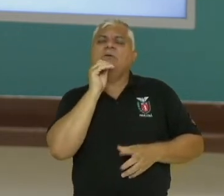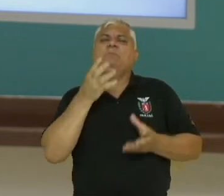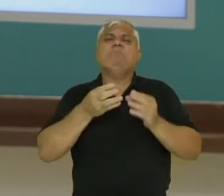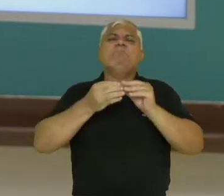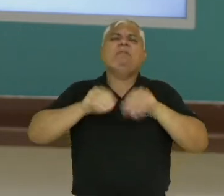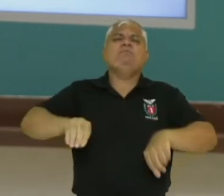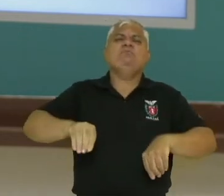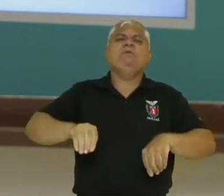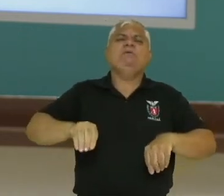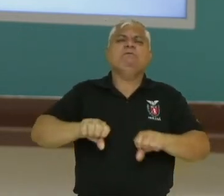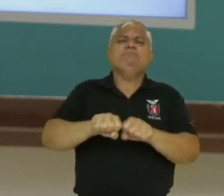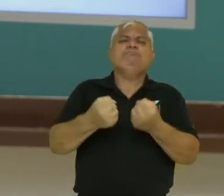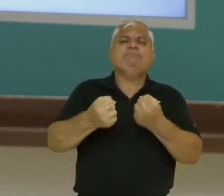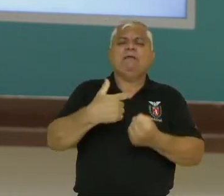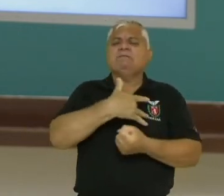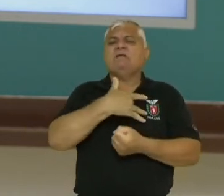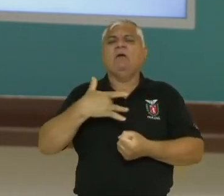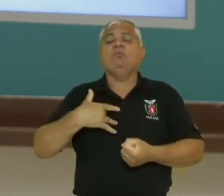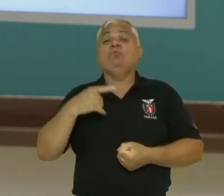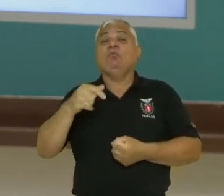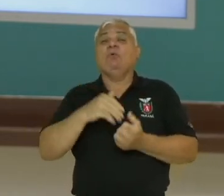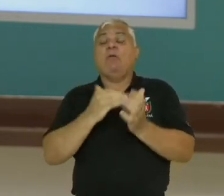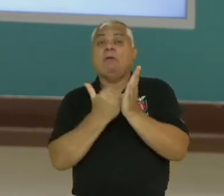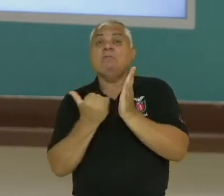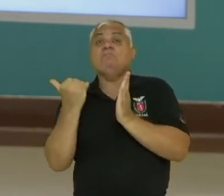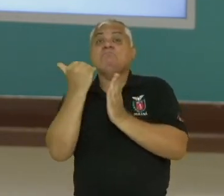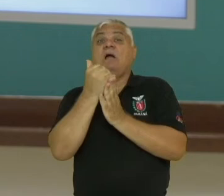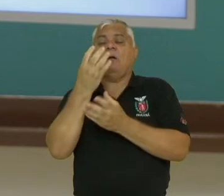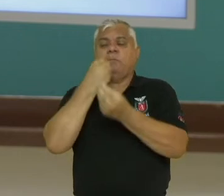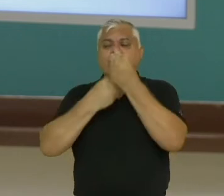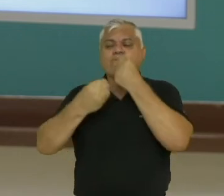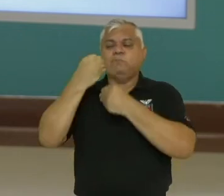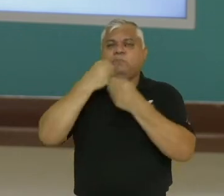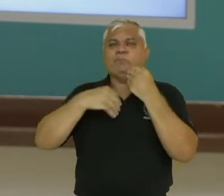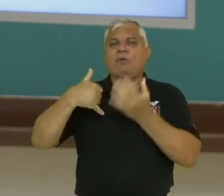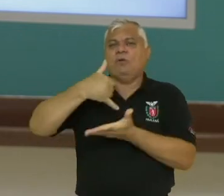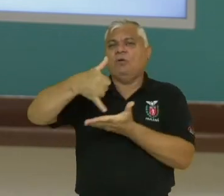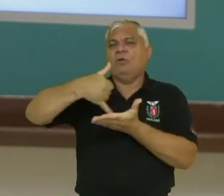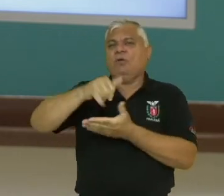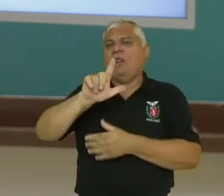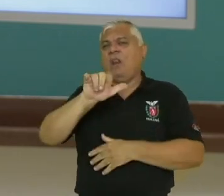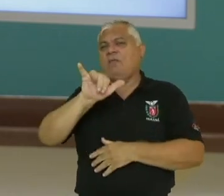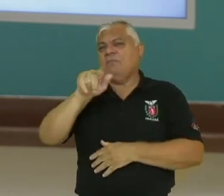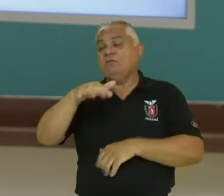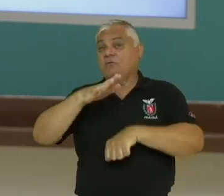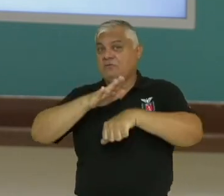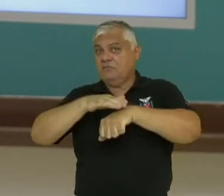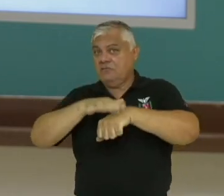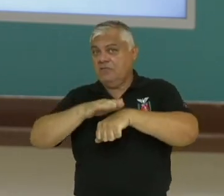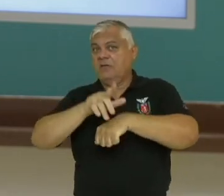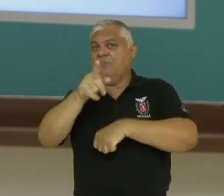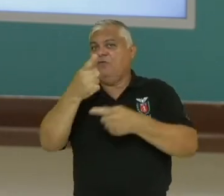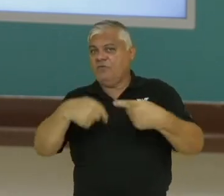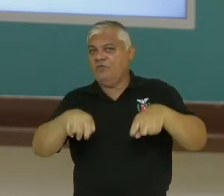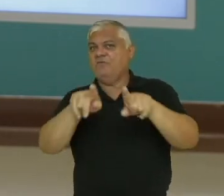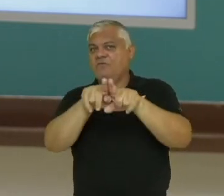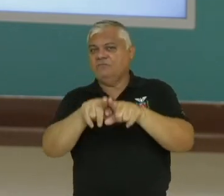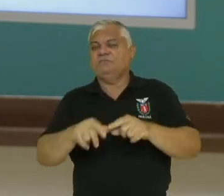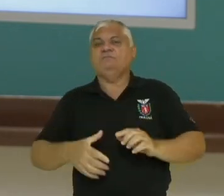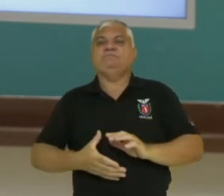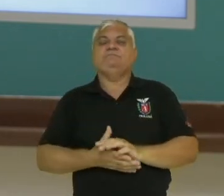podem trazer para a nossa saúde o excesso, então, do consumo de lipídios? Vou dar um tempinho para você e eu já retorno.